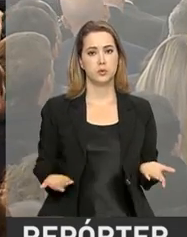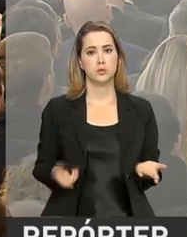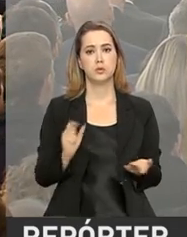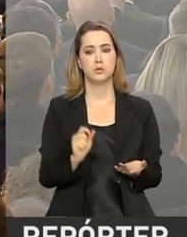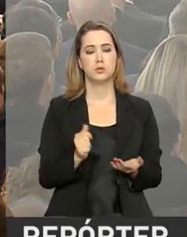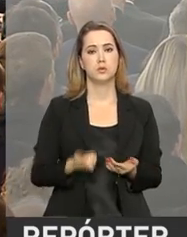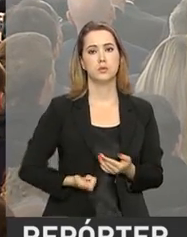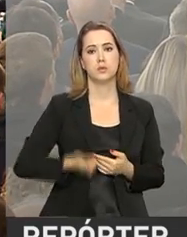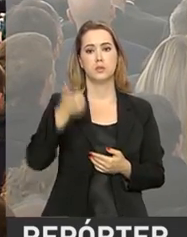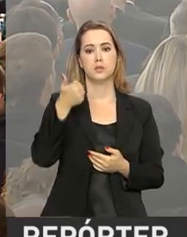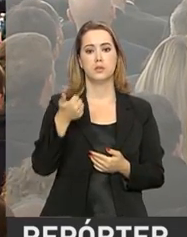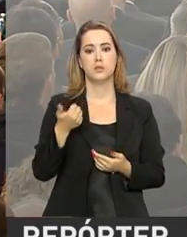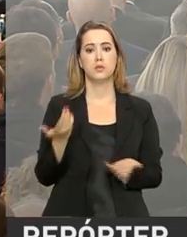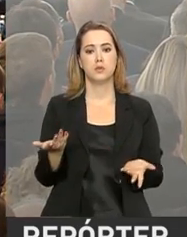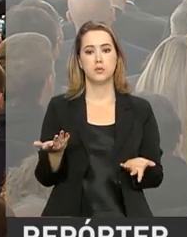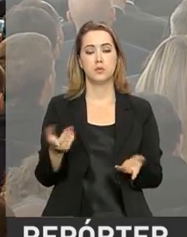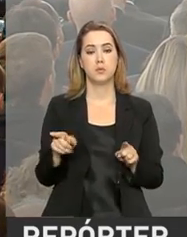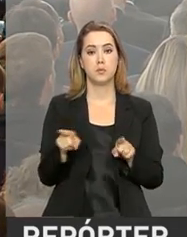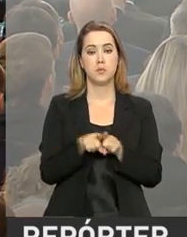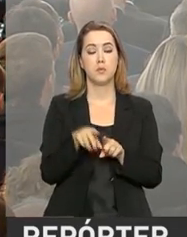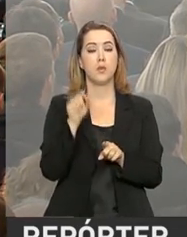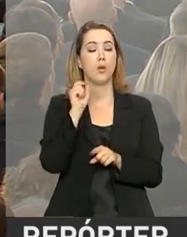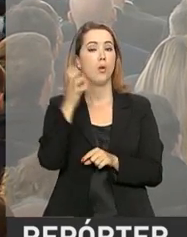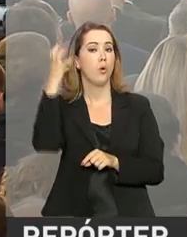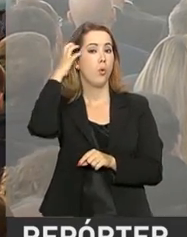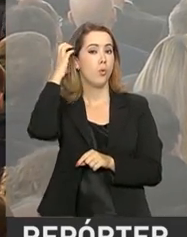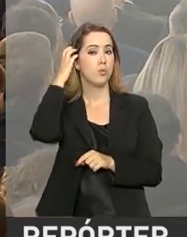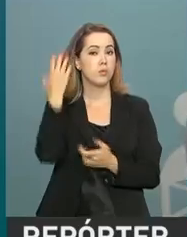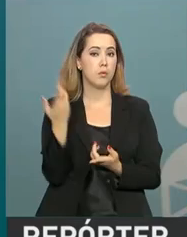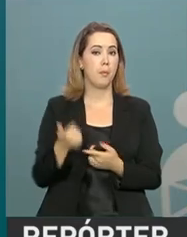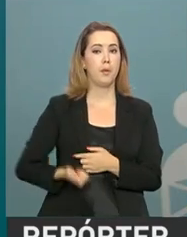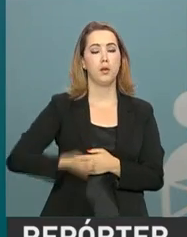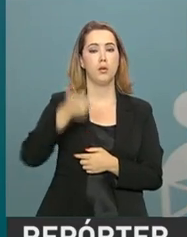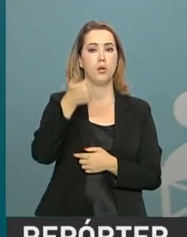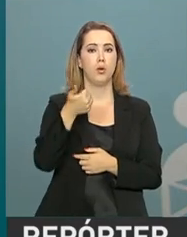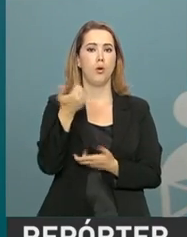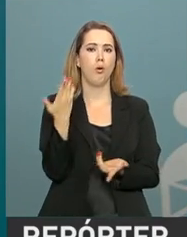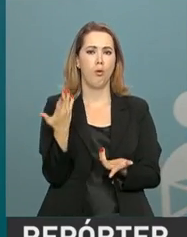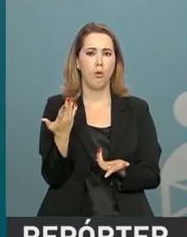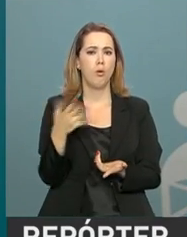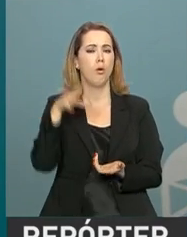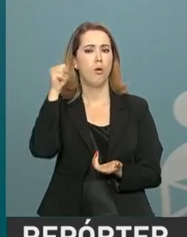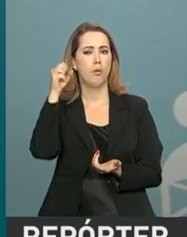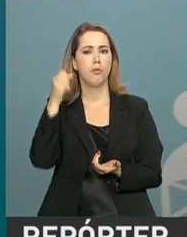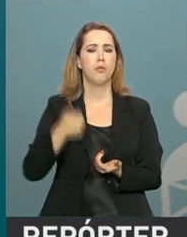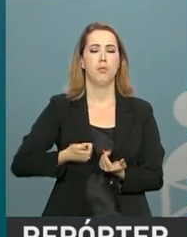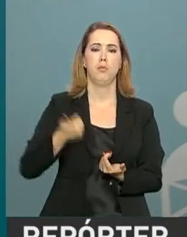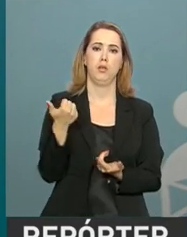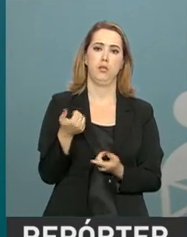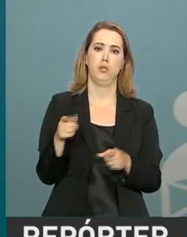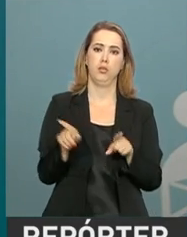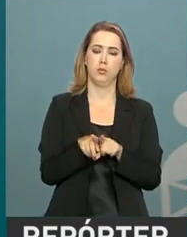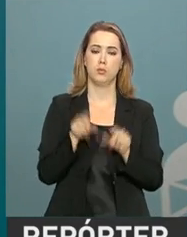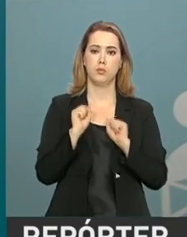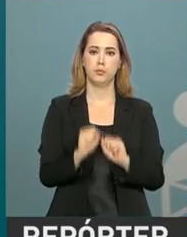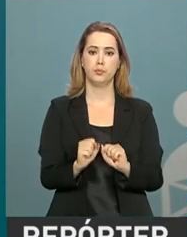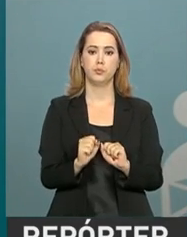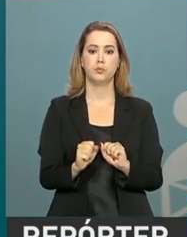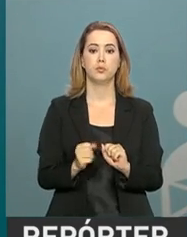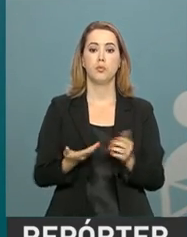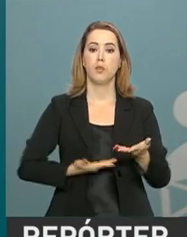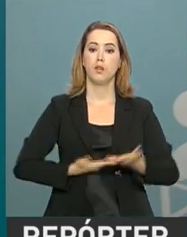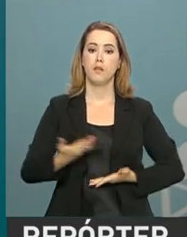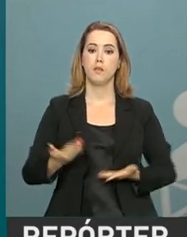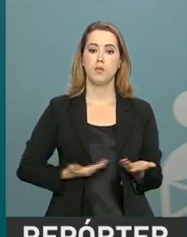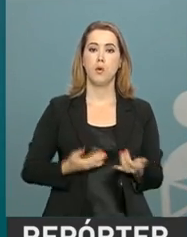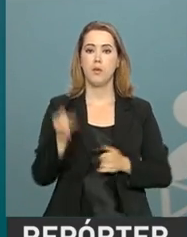com mais qualidade. Um serviço que vai chegar com uma audição melhor. Um serviço que vai chegar com uma